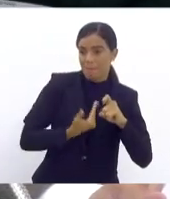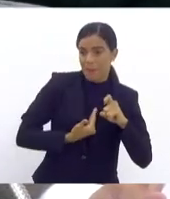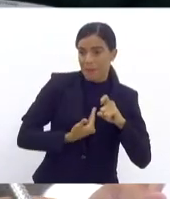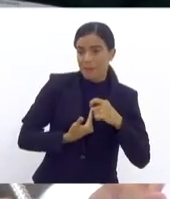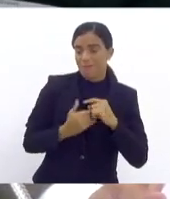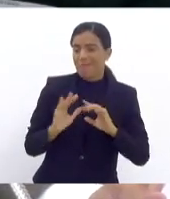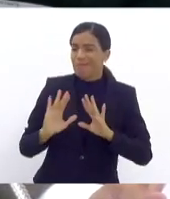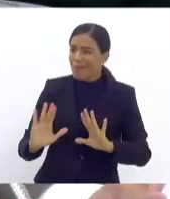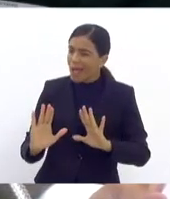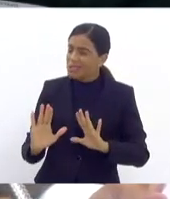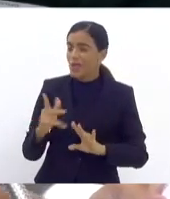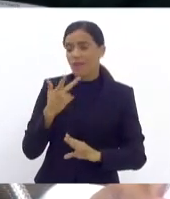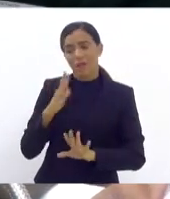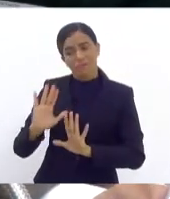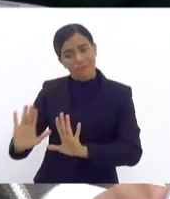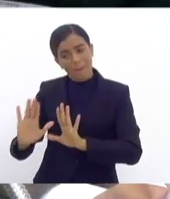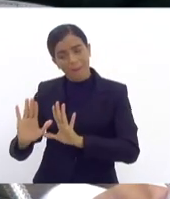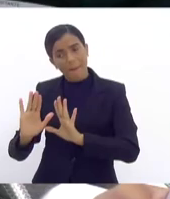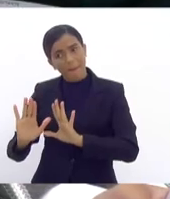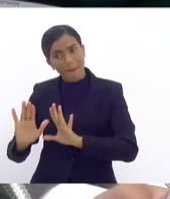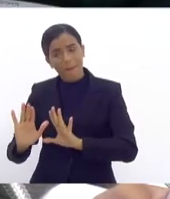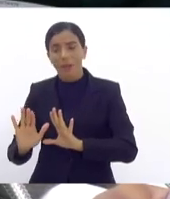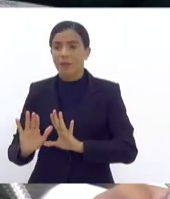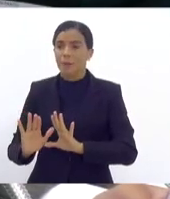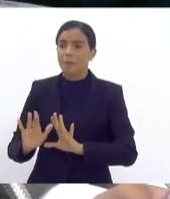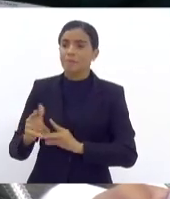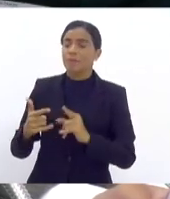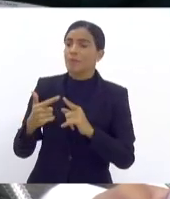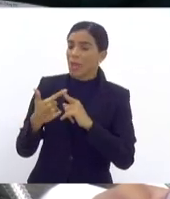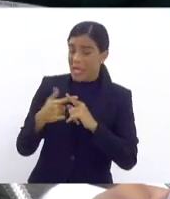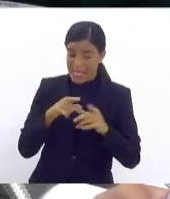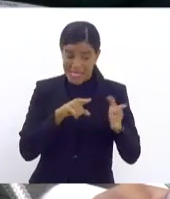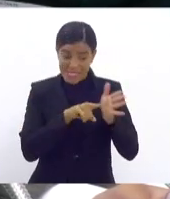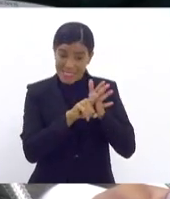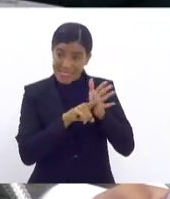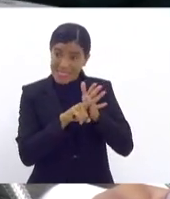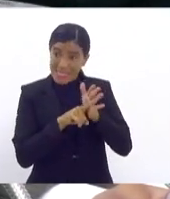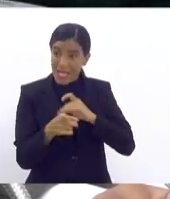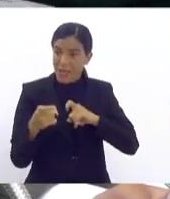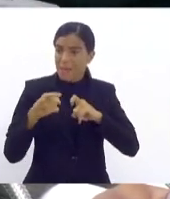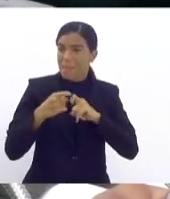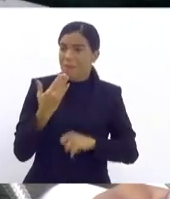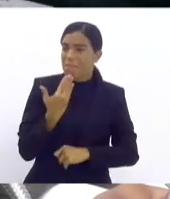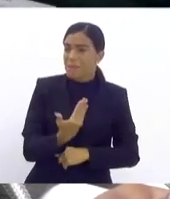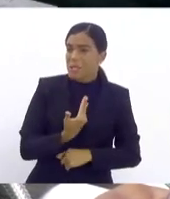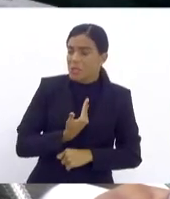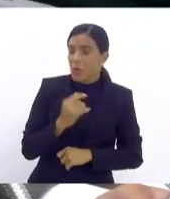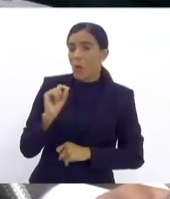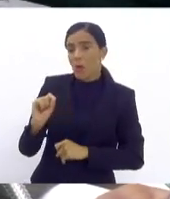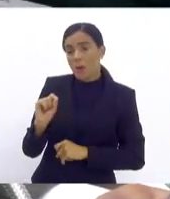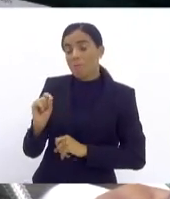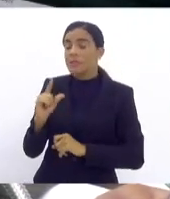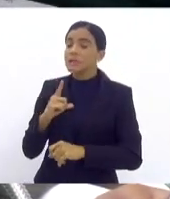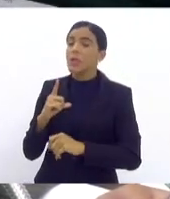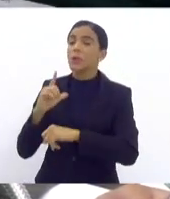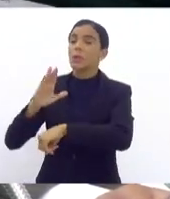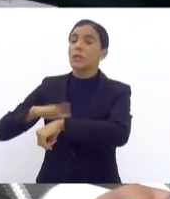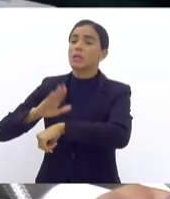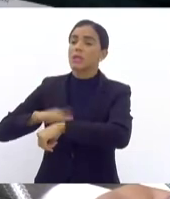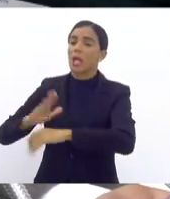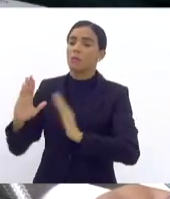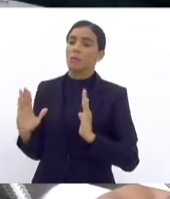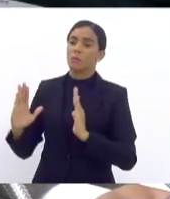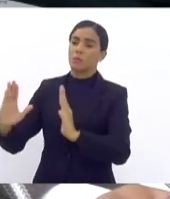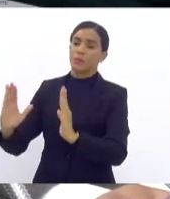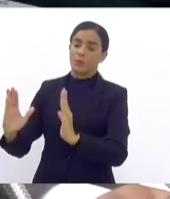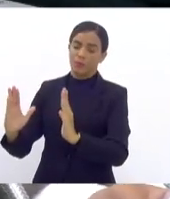simplesmente condicionando isso aqui a que esse exame que tenha um tempo mínimo para ser realizado por um